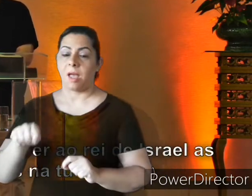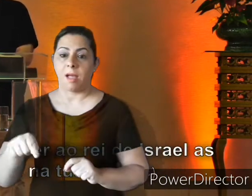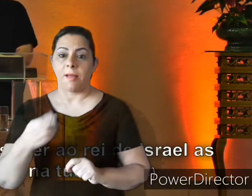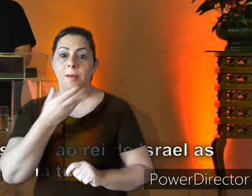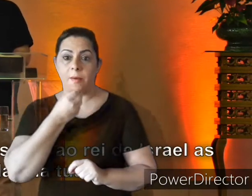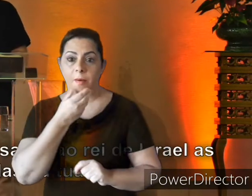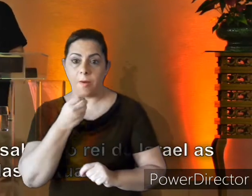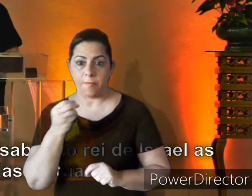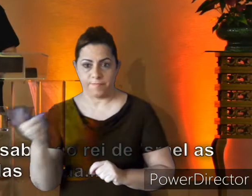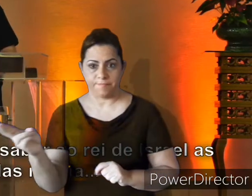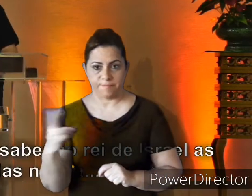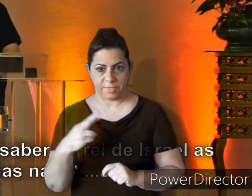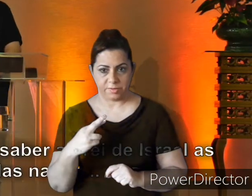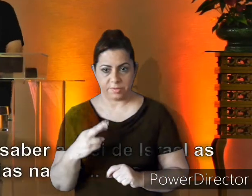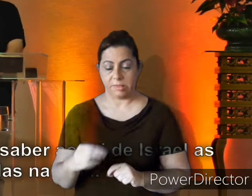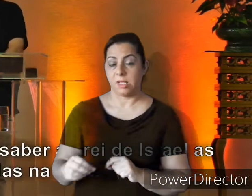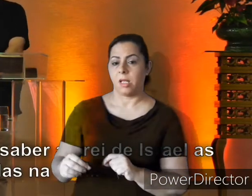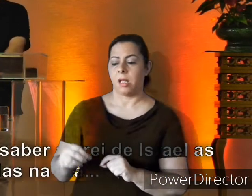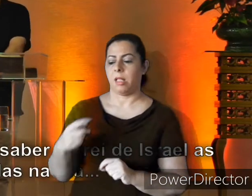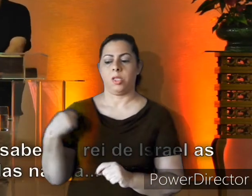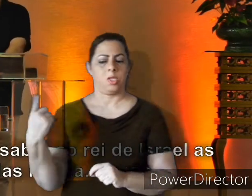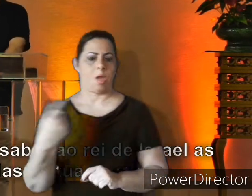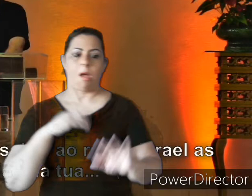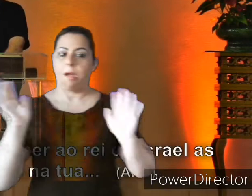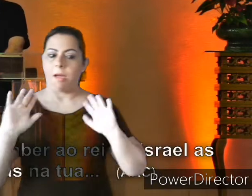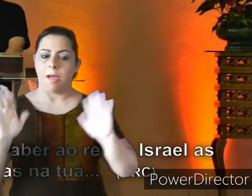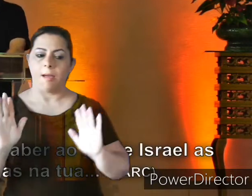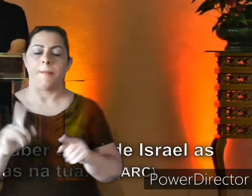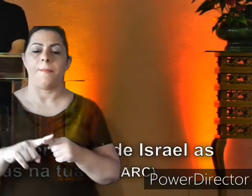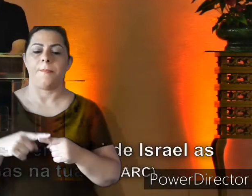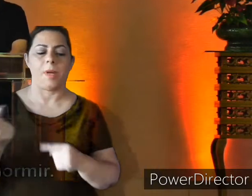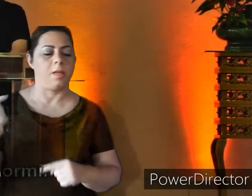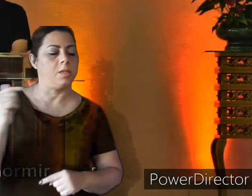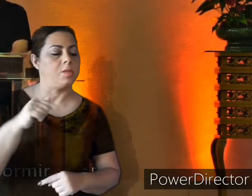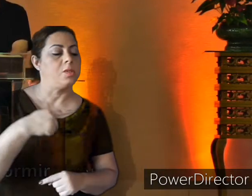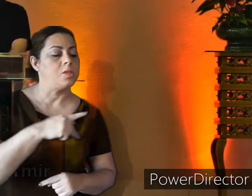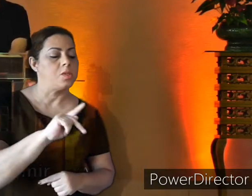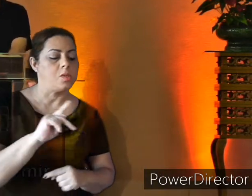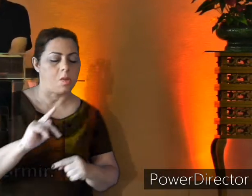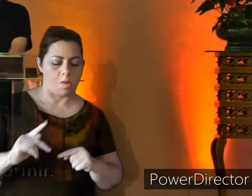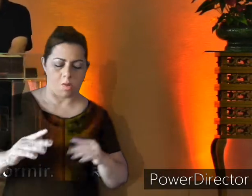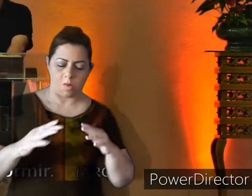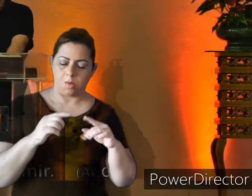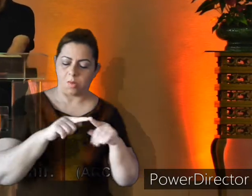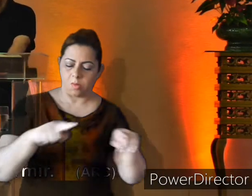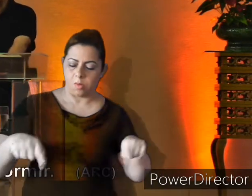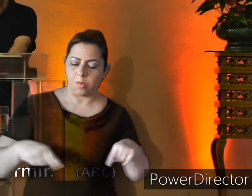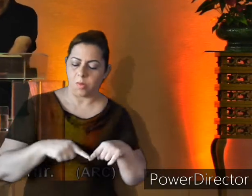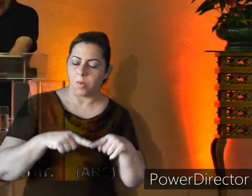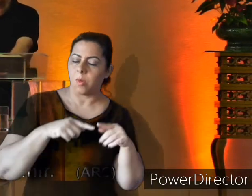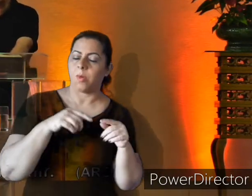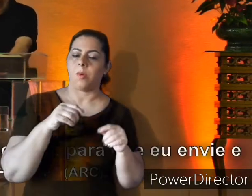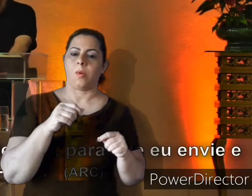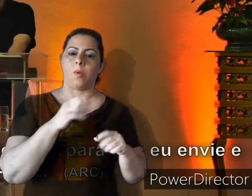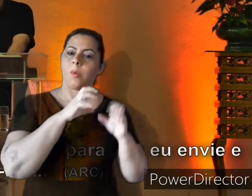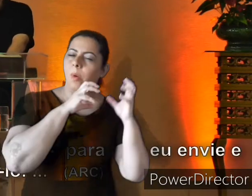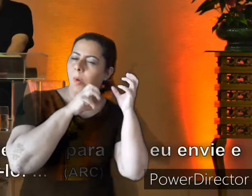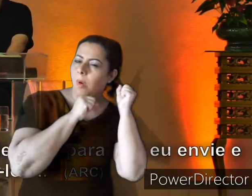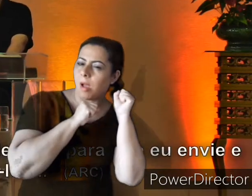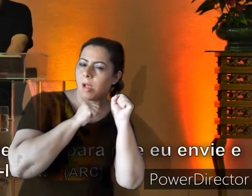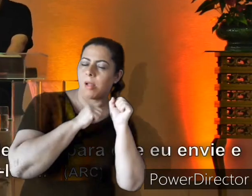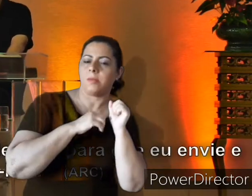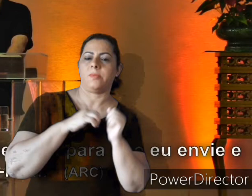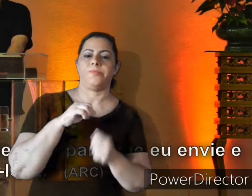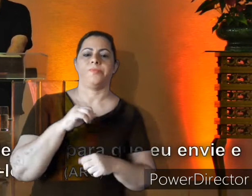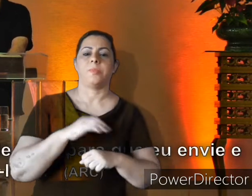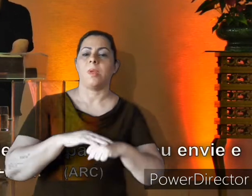Israel, vai saber ao rei de Israel as palavras que tu falas na tua câmara de dormir. E ele disse: vai e vê onde ele